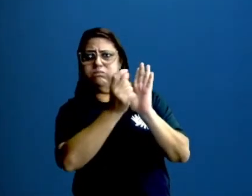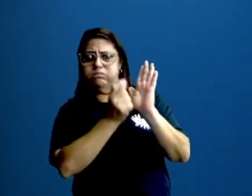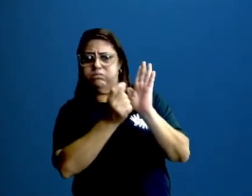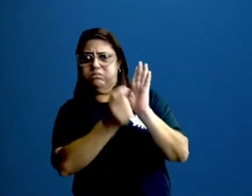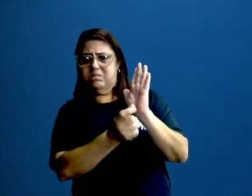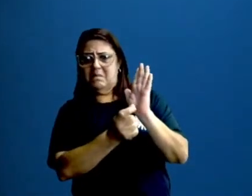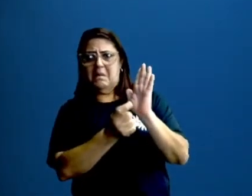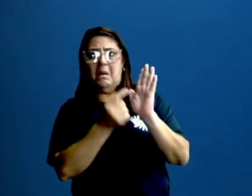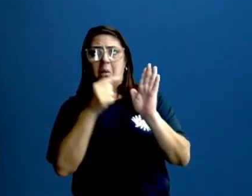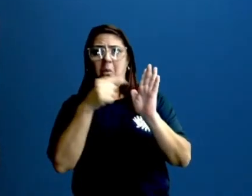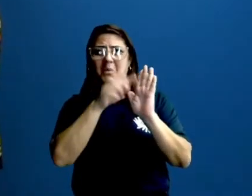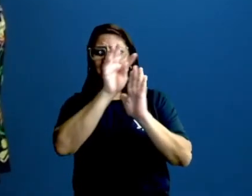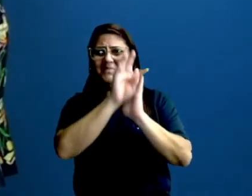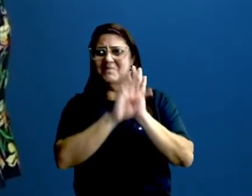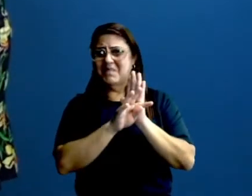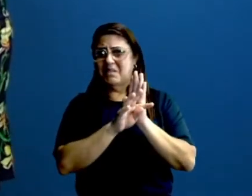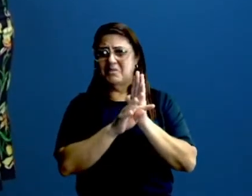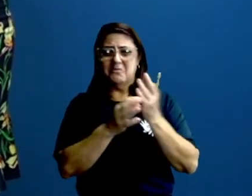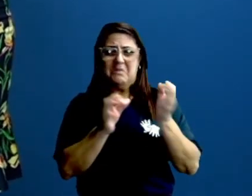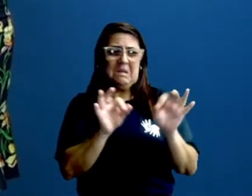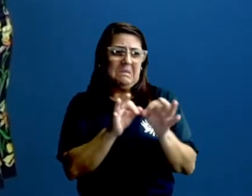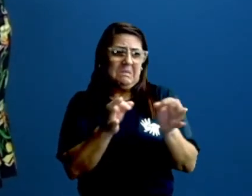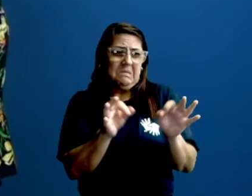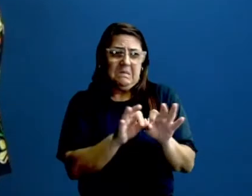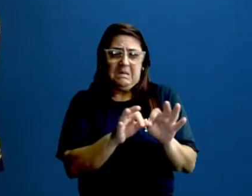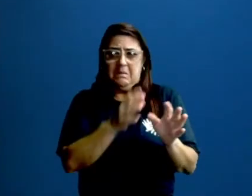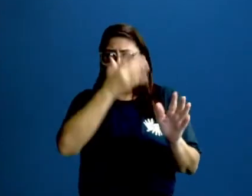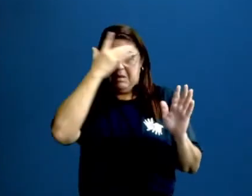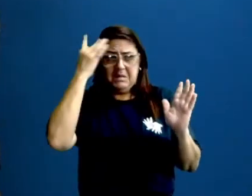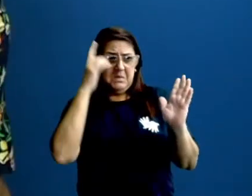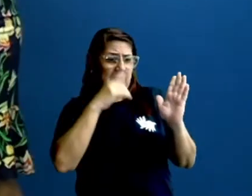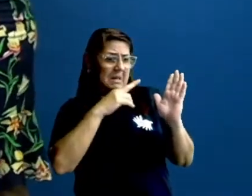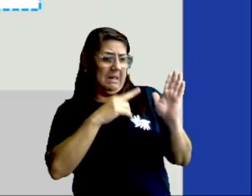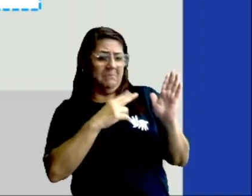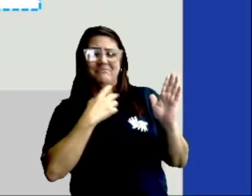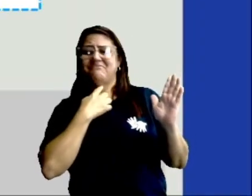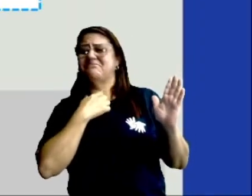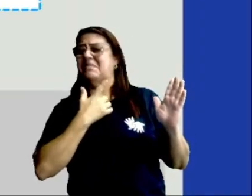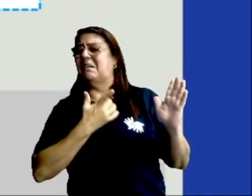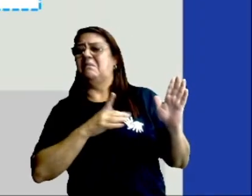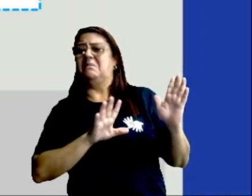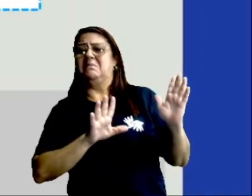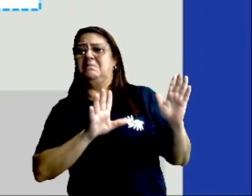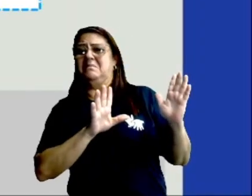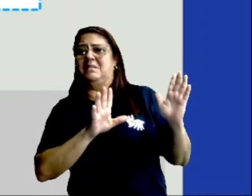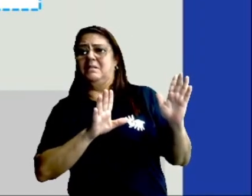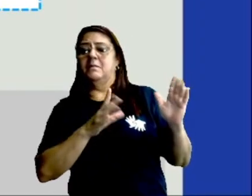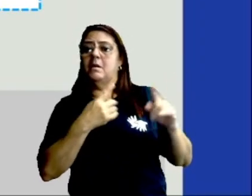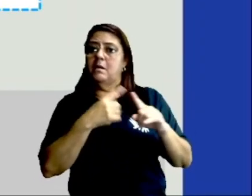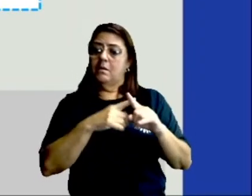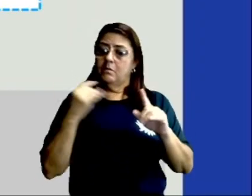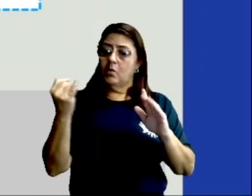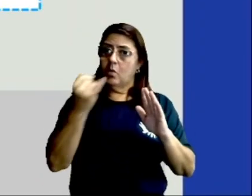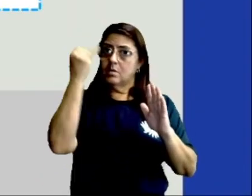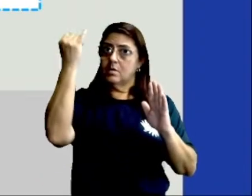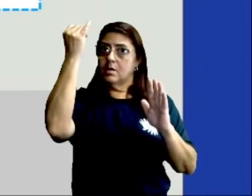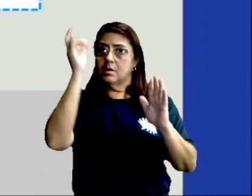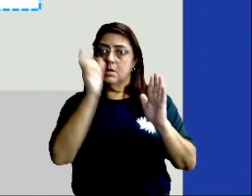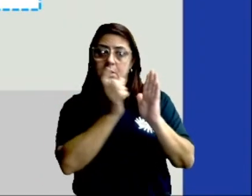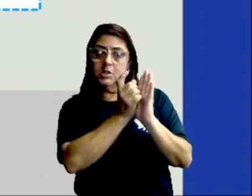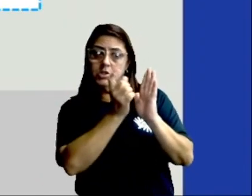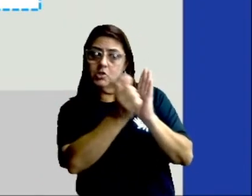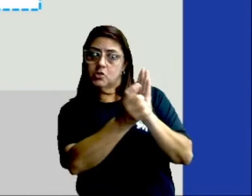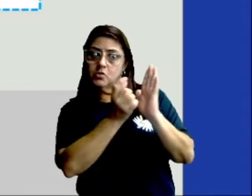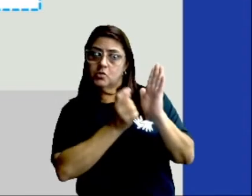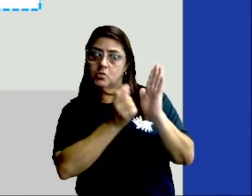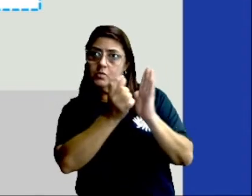empobrece nosso texto, não fica interessante e não chama a atenção do leitor. Então, uma forma aí de você substituir é